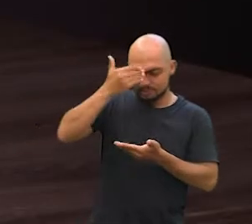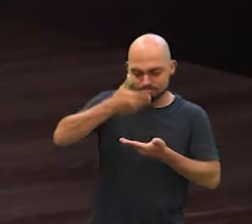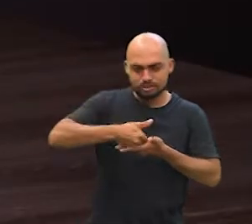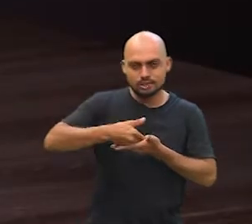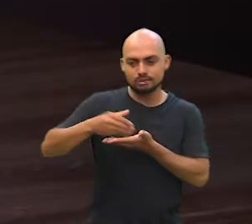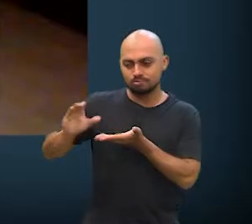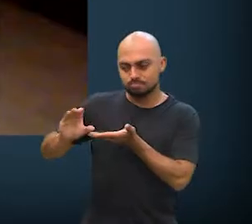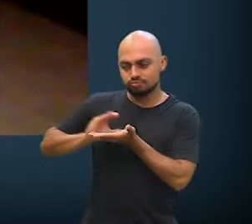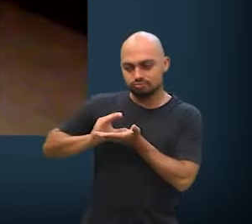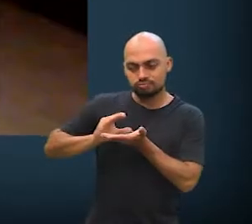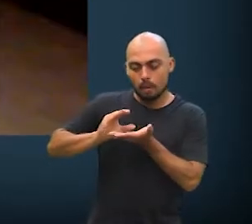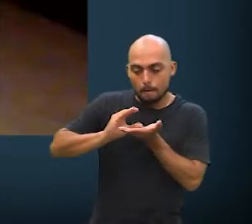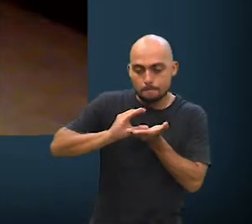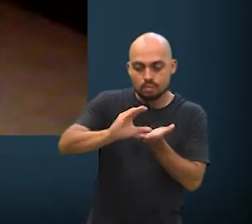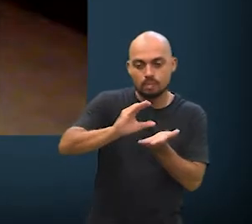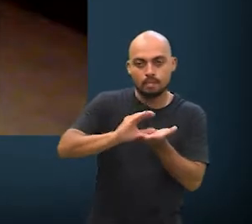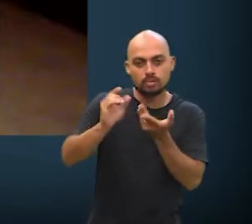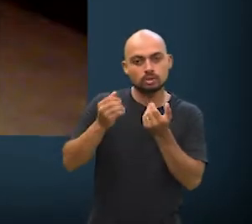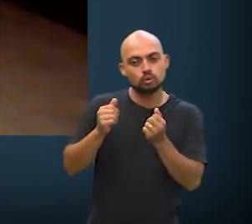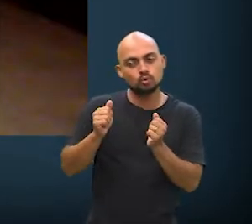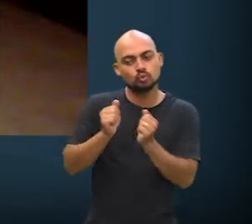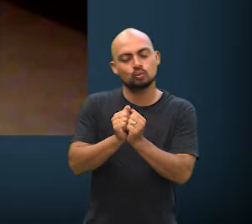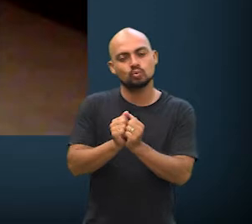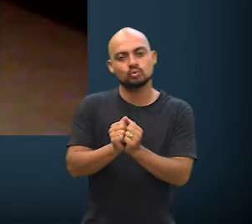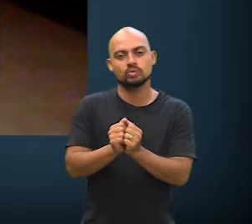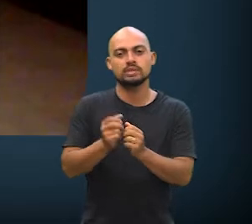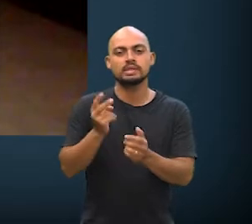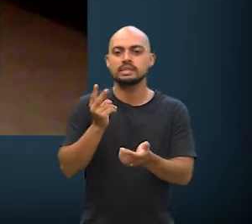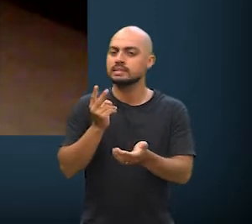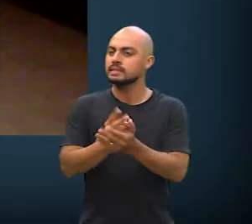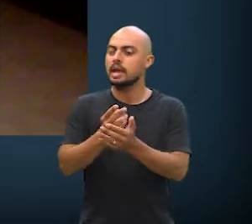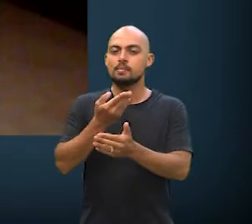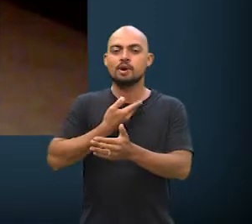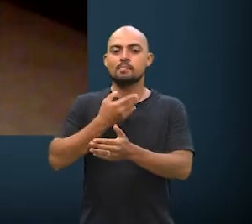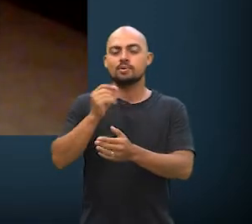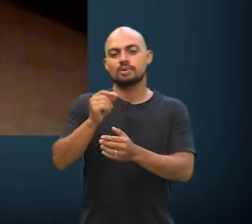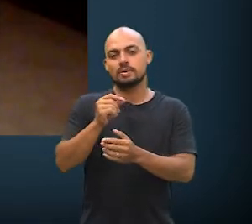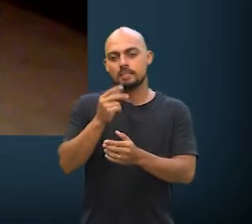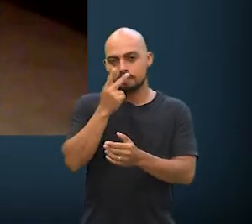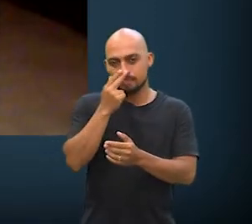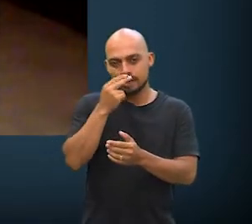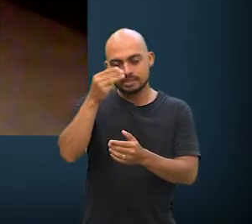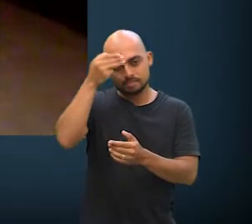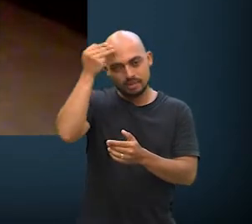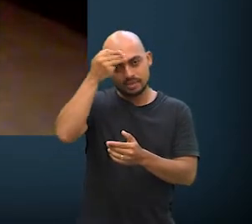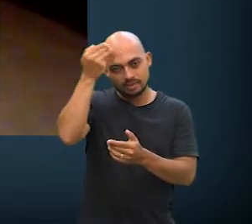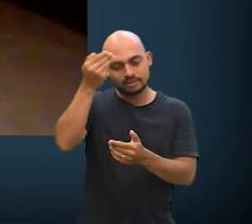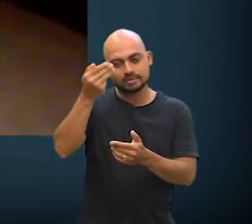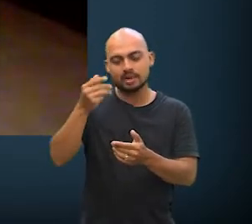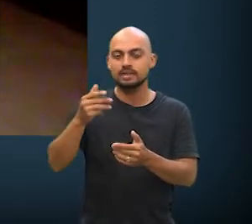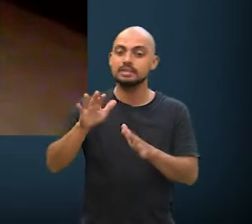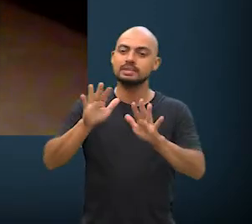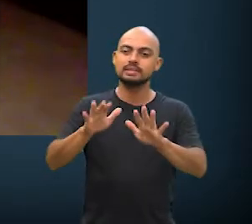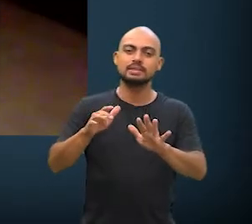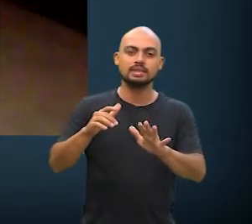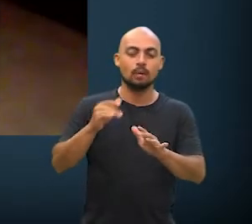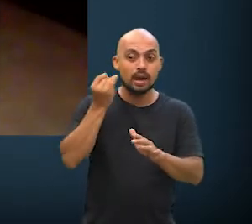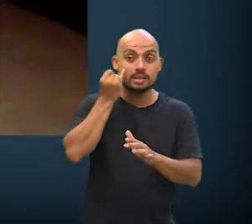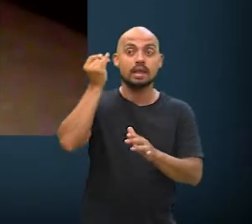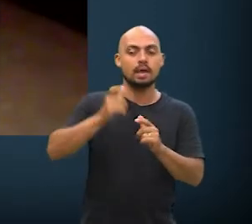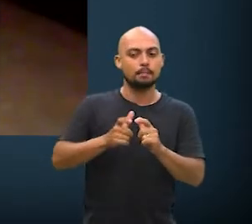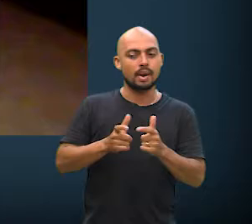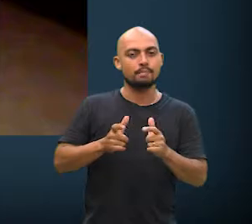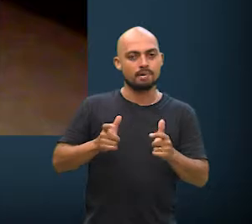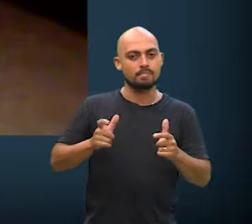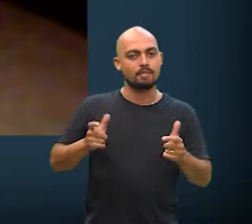investimentos junto contigo, né? Sempre tem aquela pessoa, aquele seu amigo que te apadrinha, né? E aí começou a crescer tudo isso e se tornou o